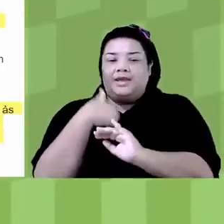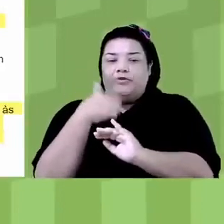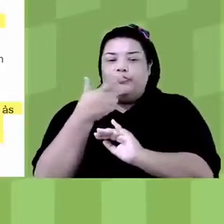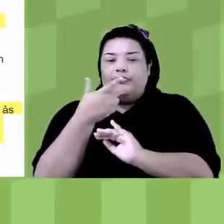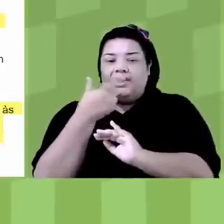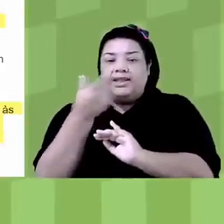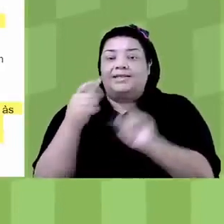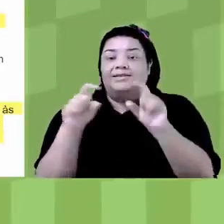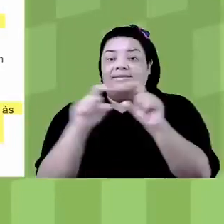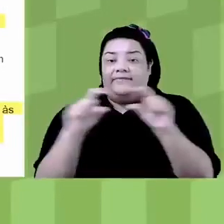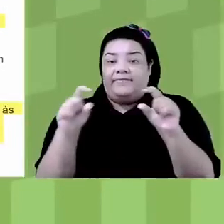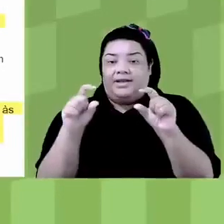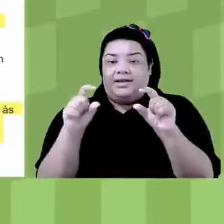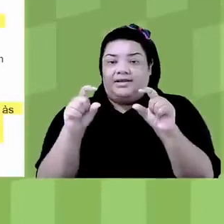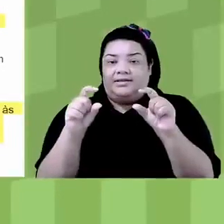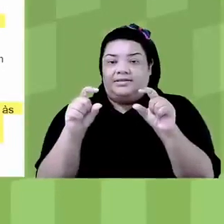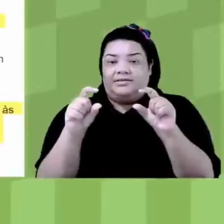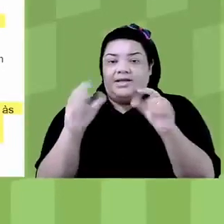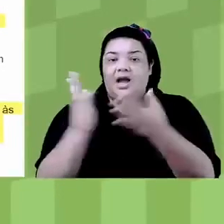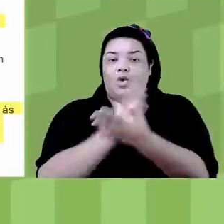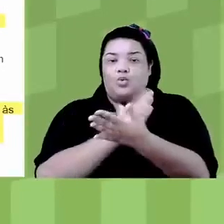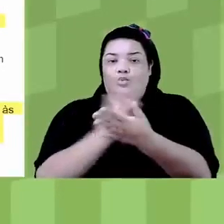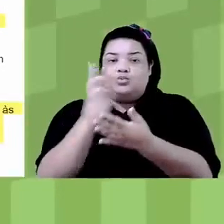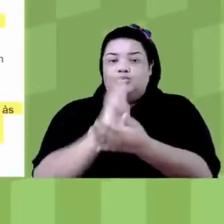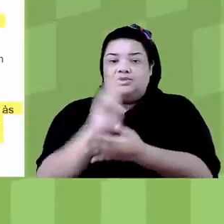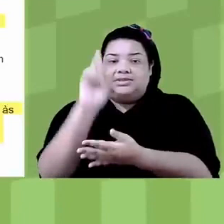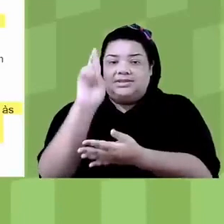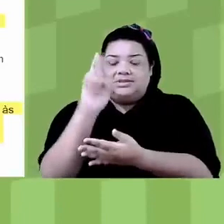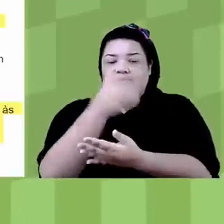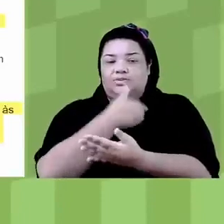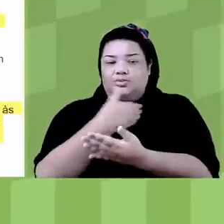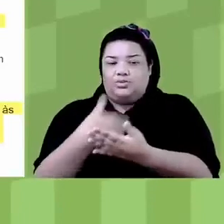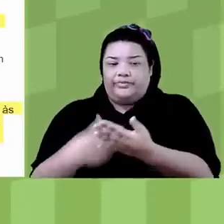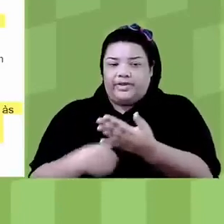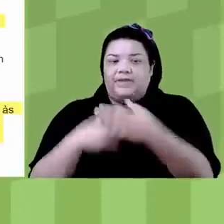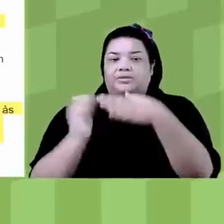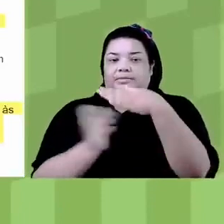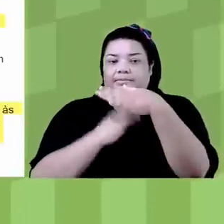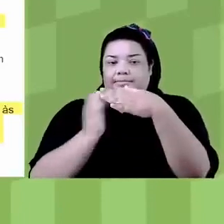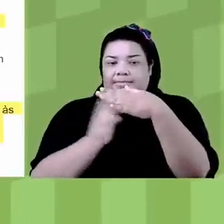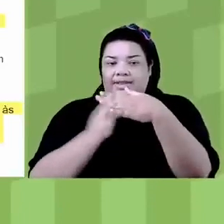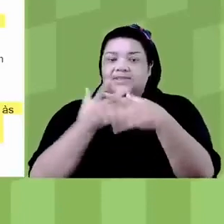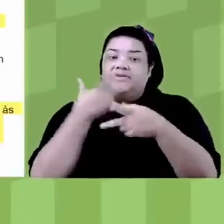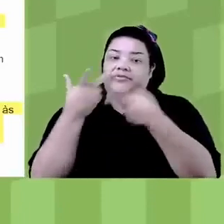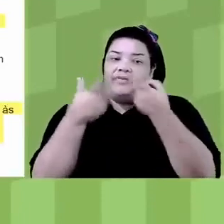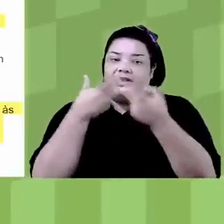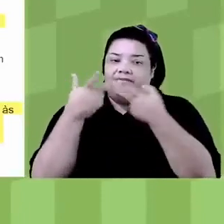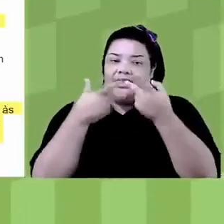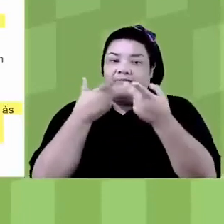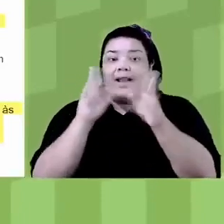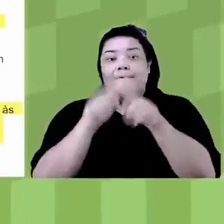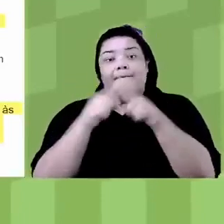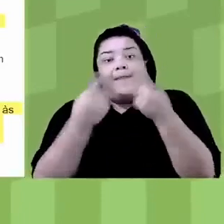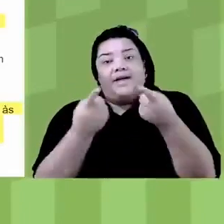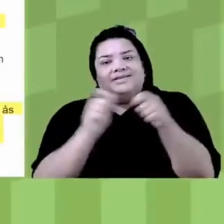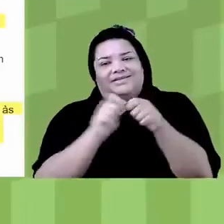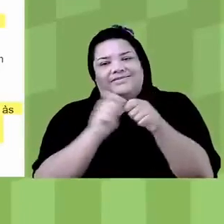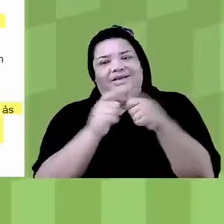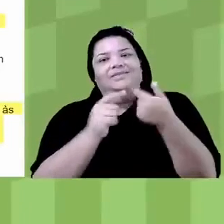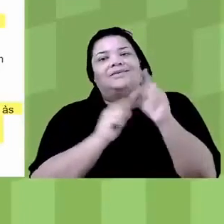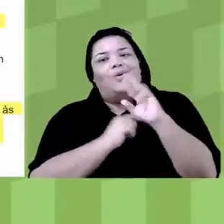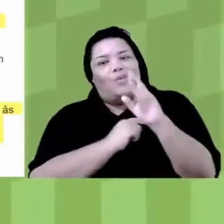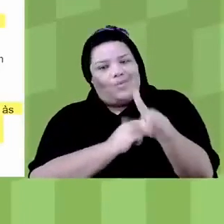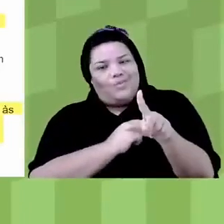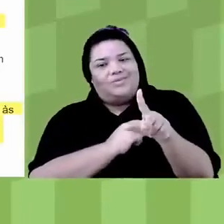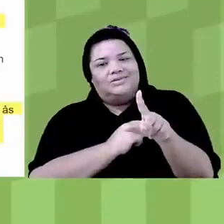frase aqui, alguns líderes governamentais e empresariais estão dizendo uma coisa, mas fazendo outra,